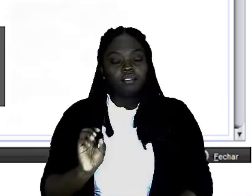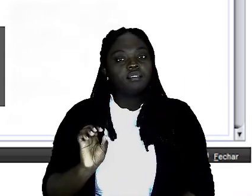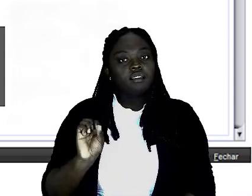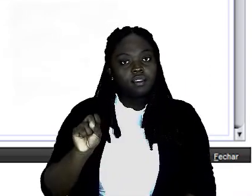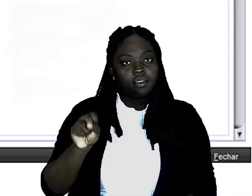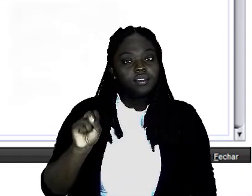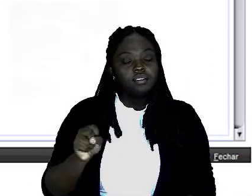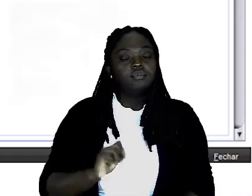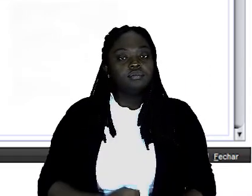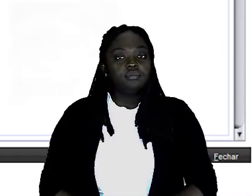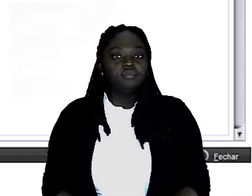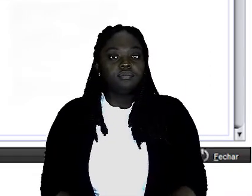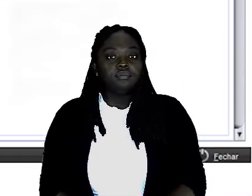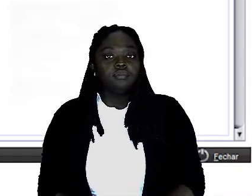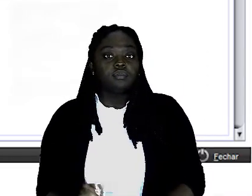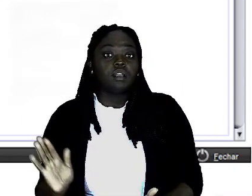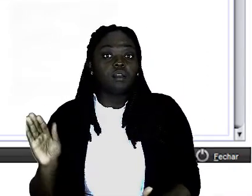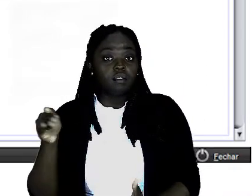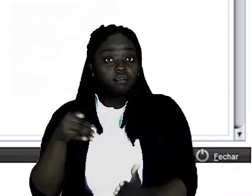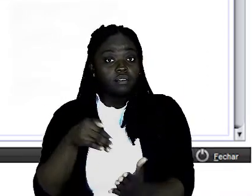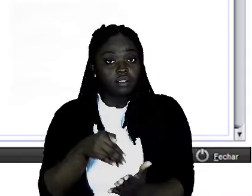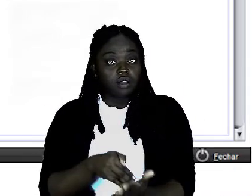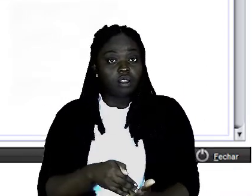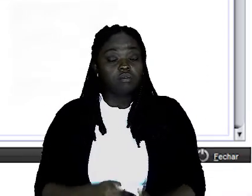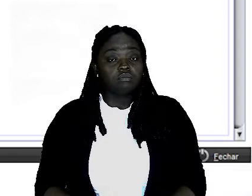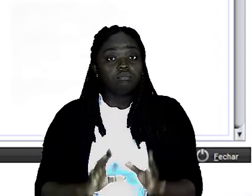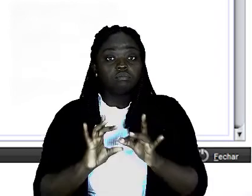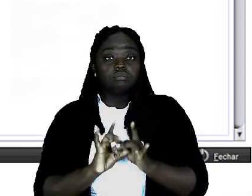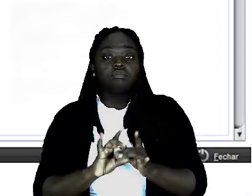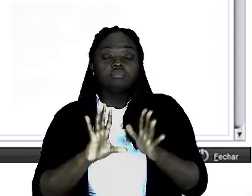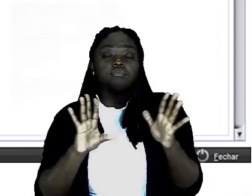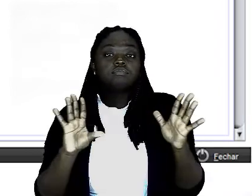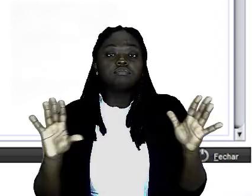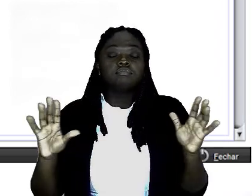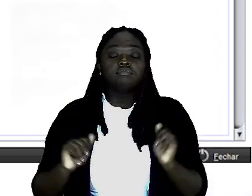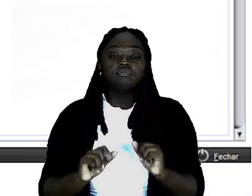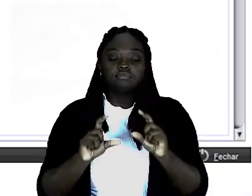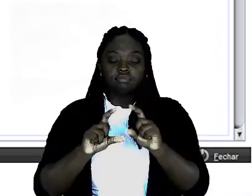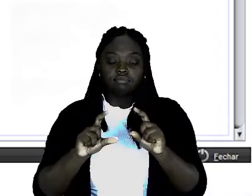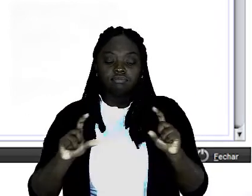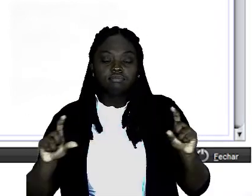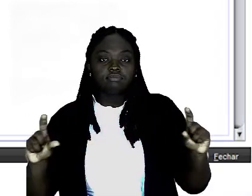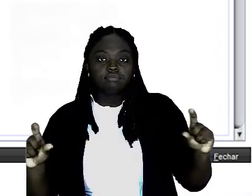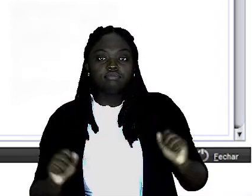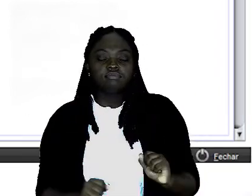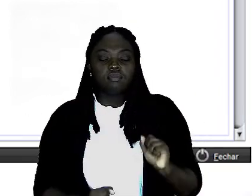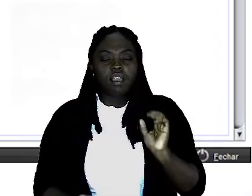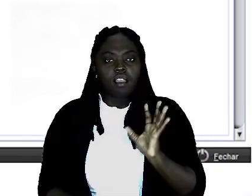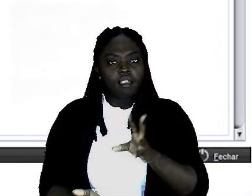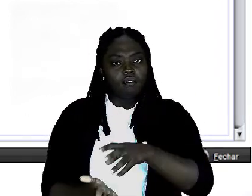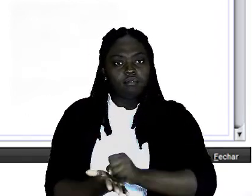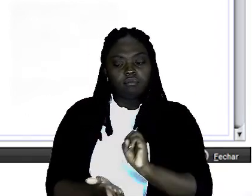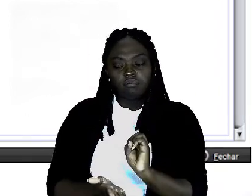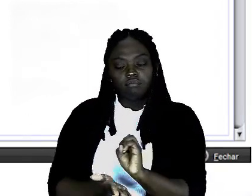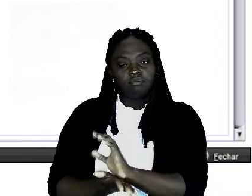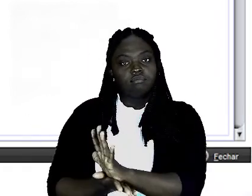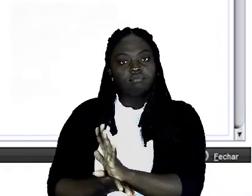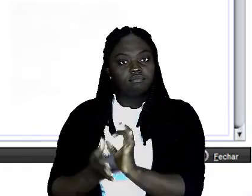Sim. Ao final, será disponibilizada a mensagem Arquivo enviado com